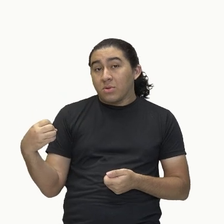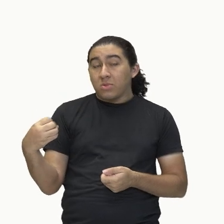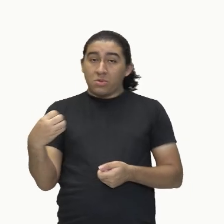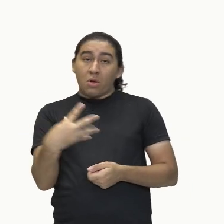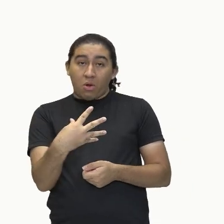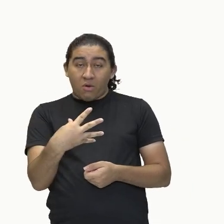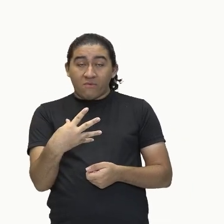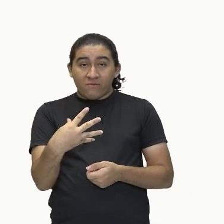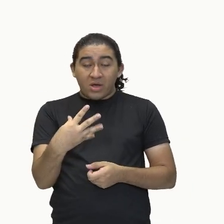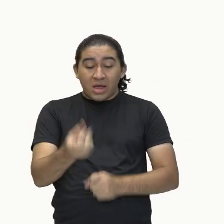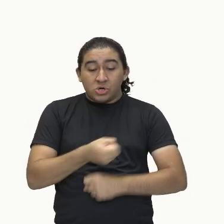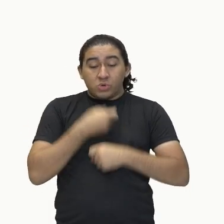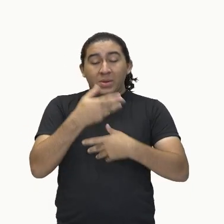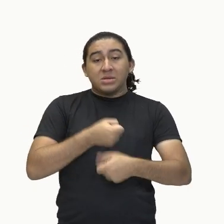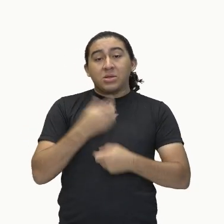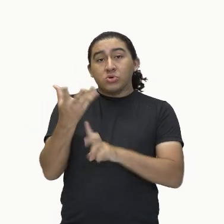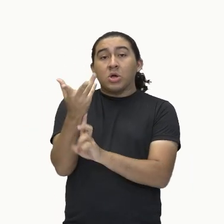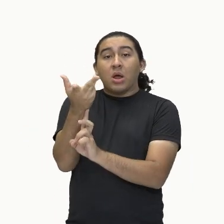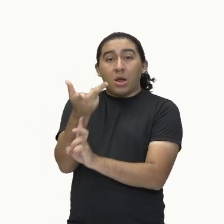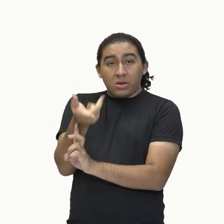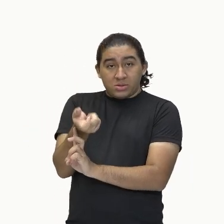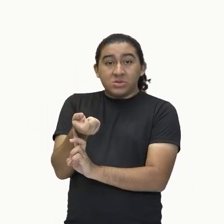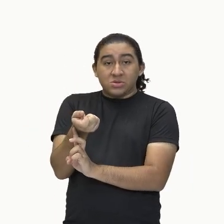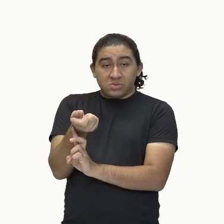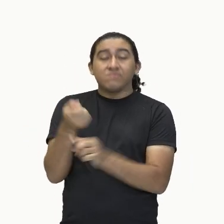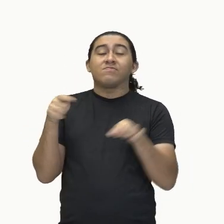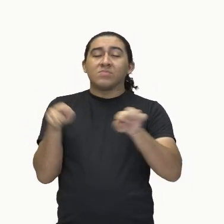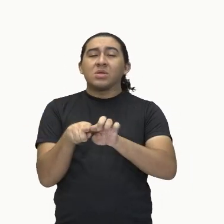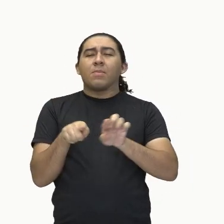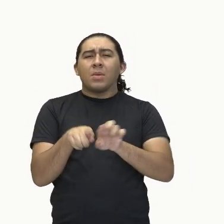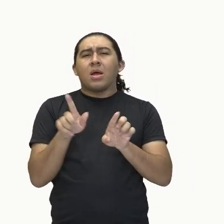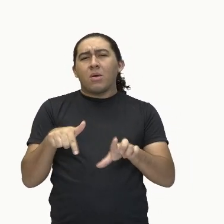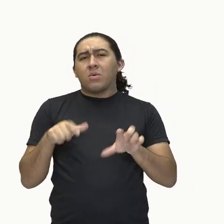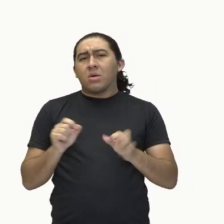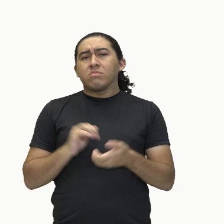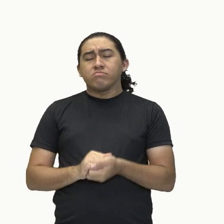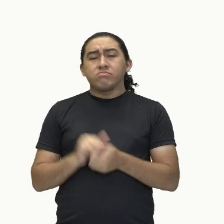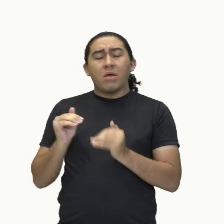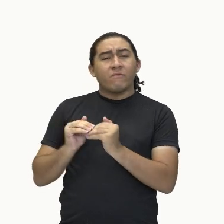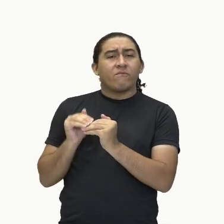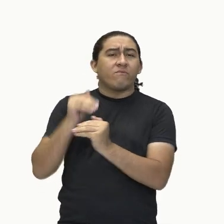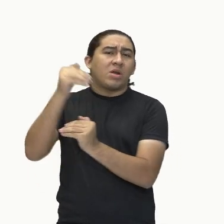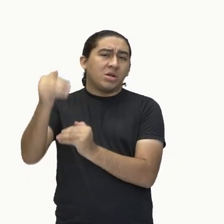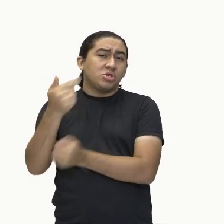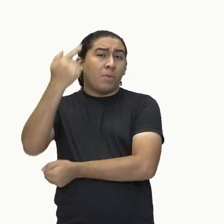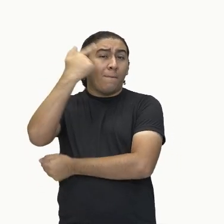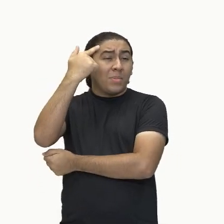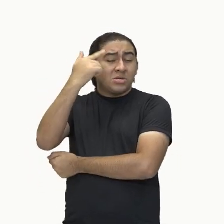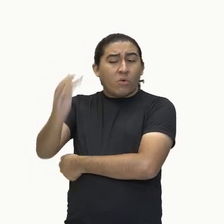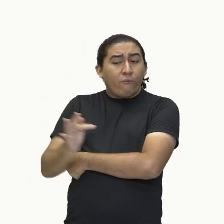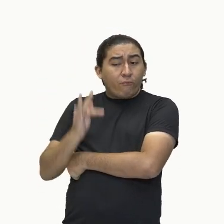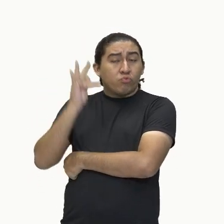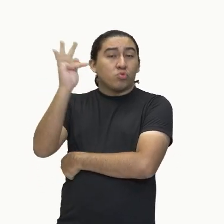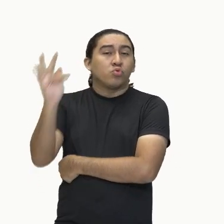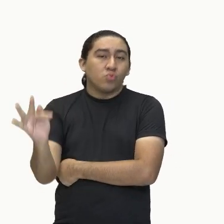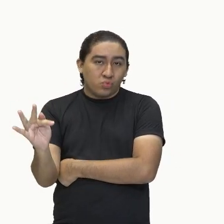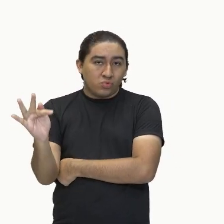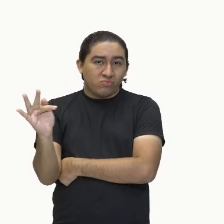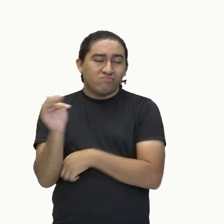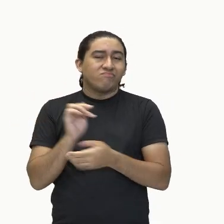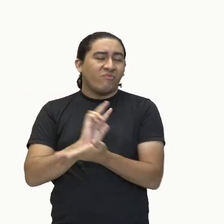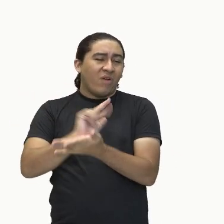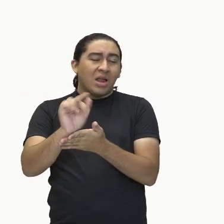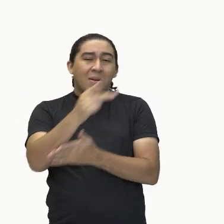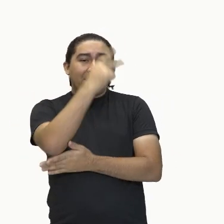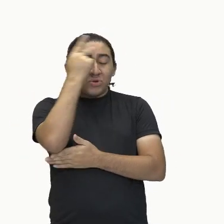arte, expressar novas formas de arte e estava muito à frente, certo, do tempo, ou seja, de muitas pessoas.